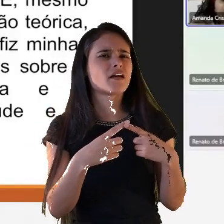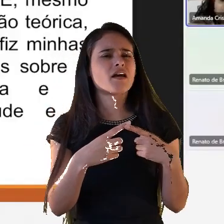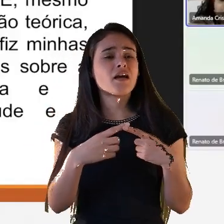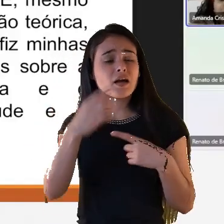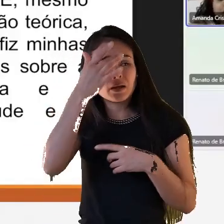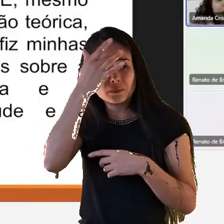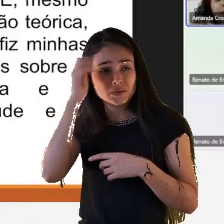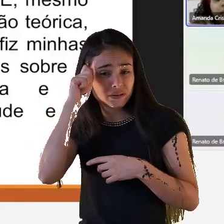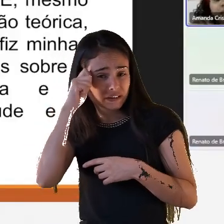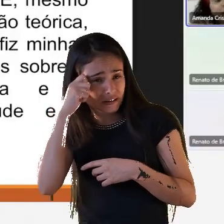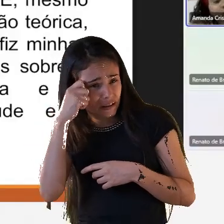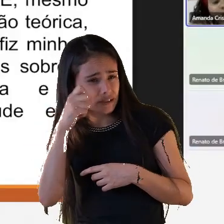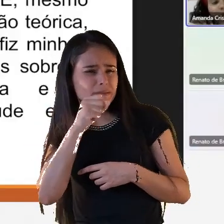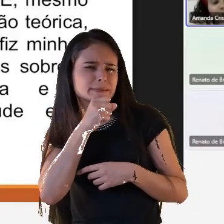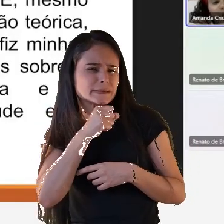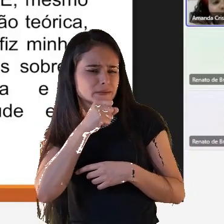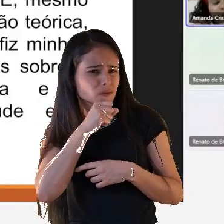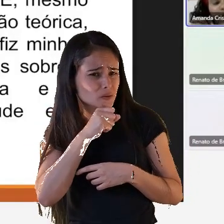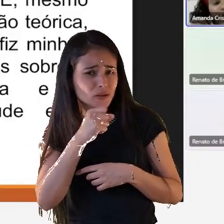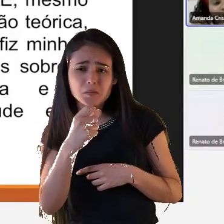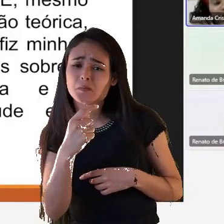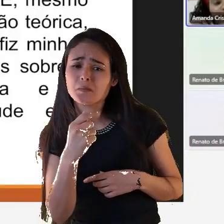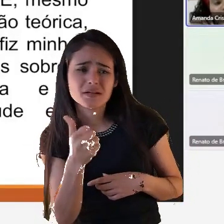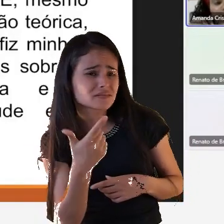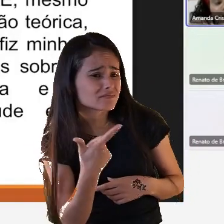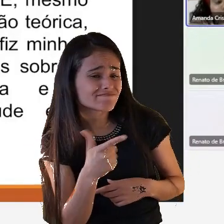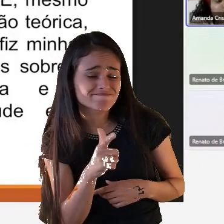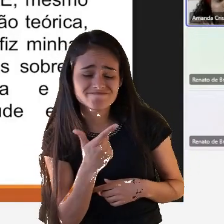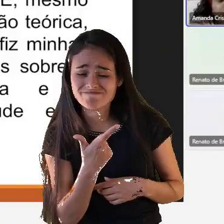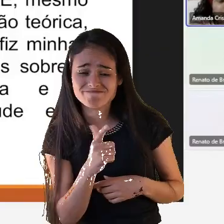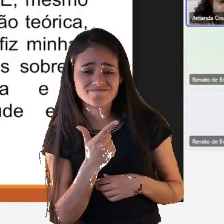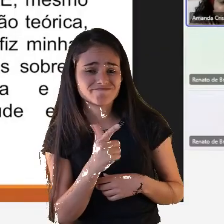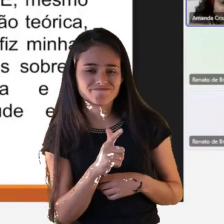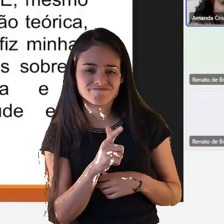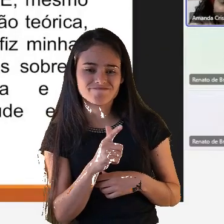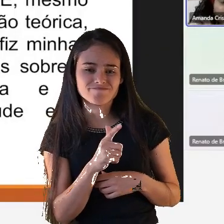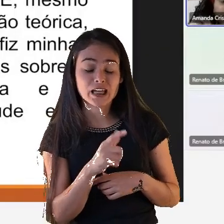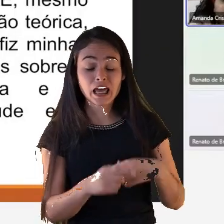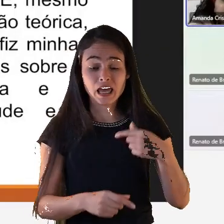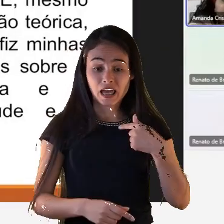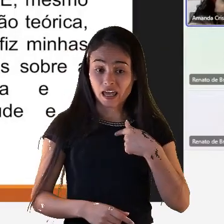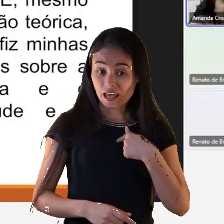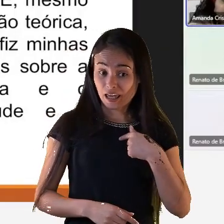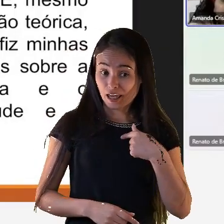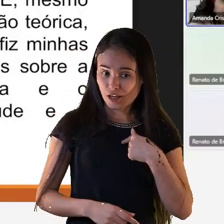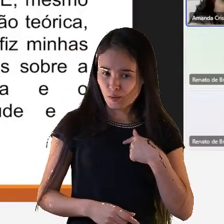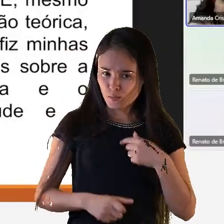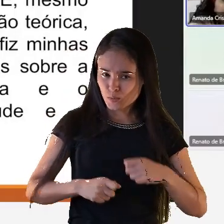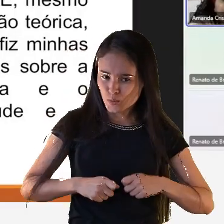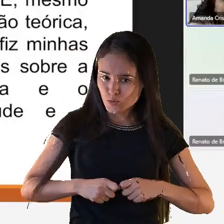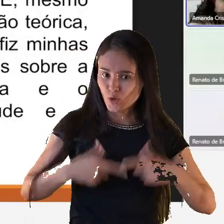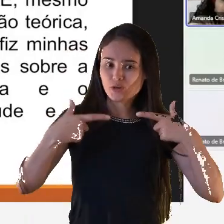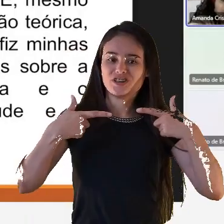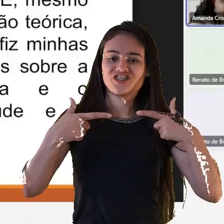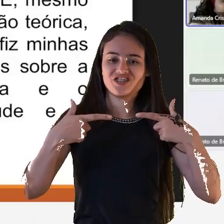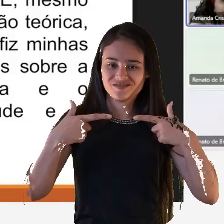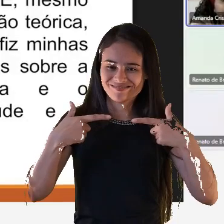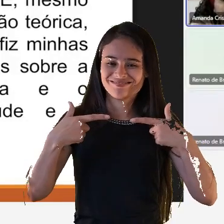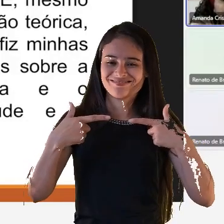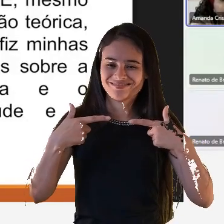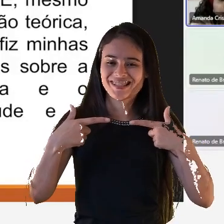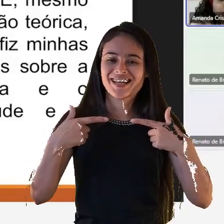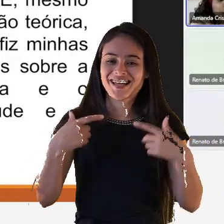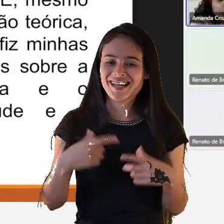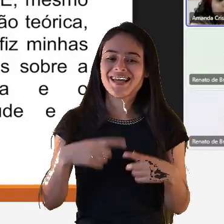idosos negros, e eu tenho a sorte de ser assim uma menina negra